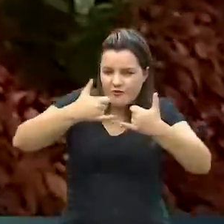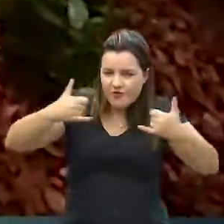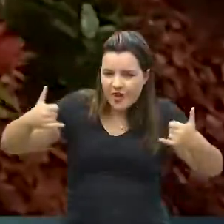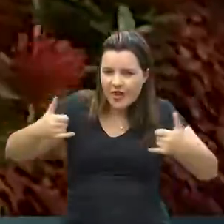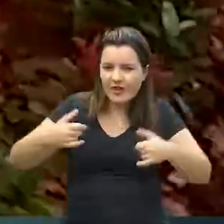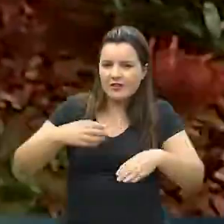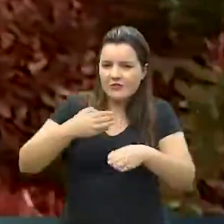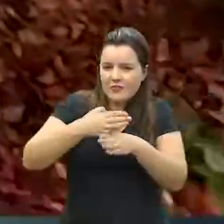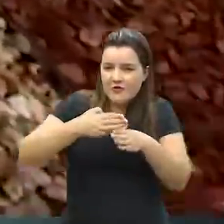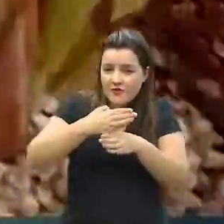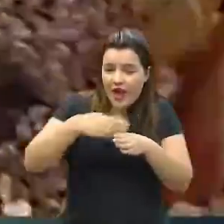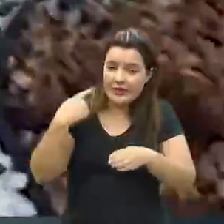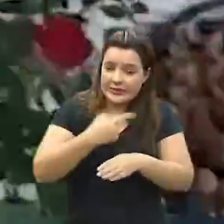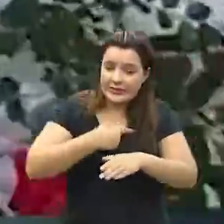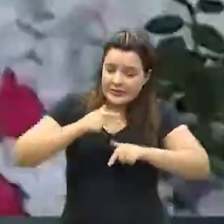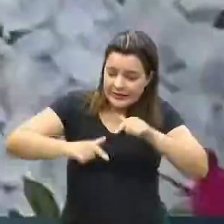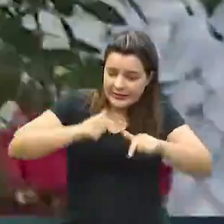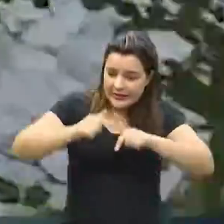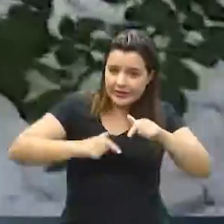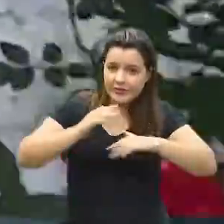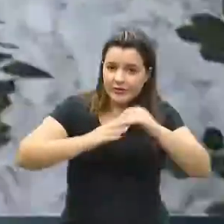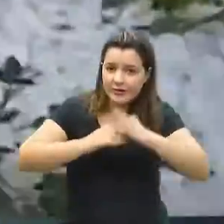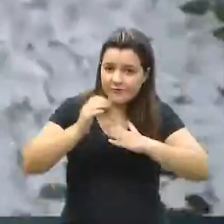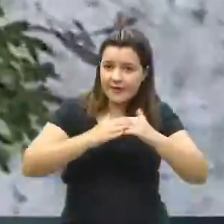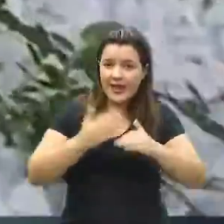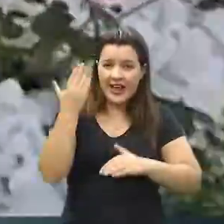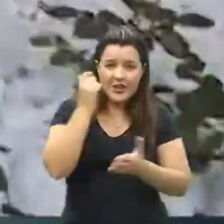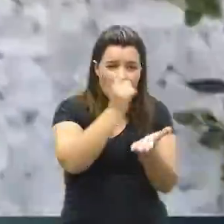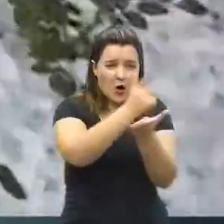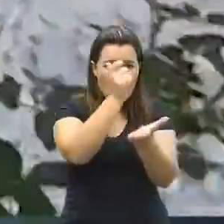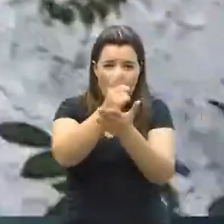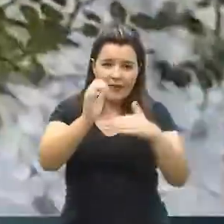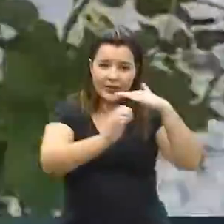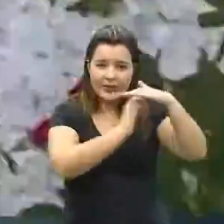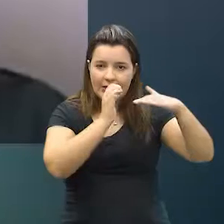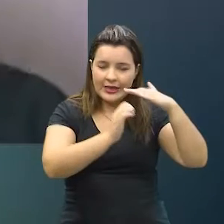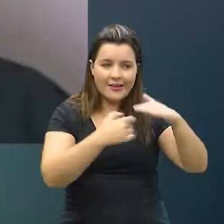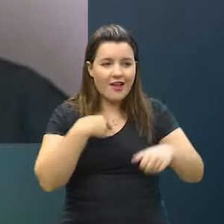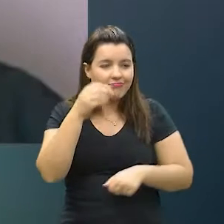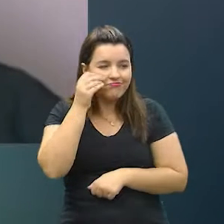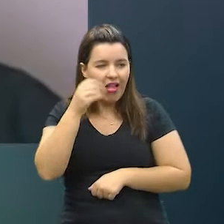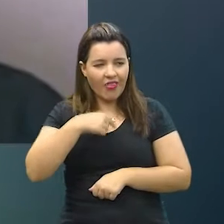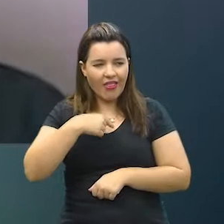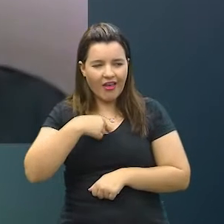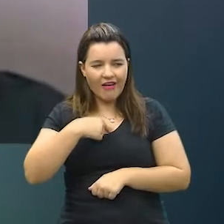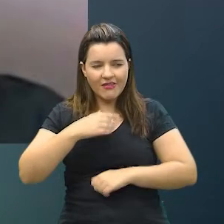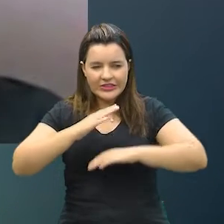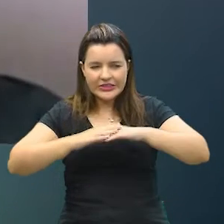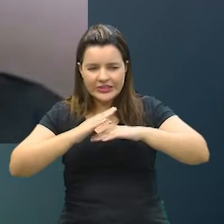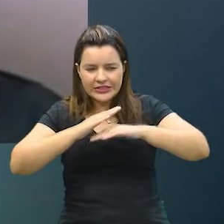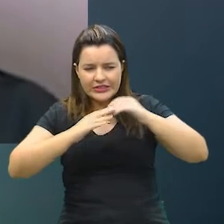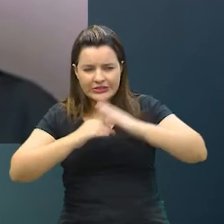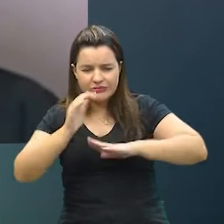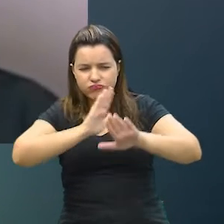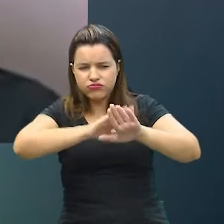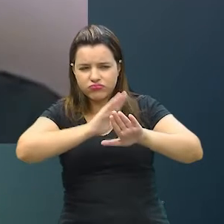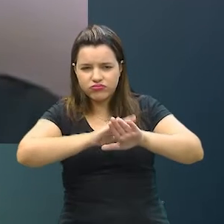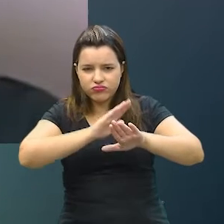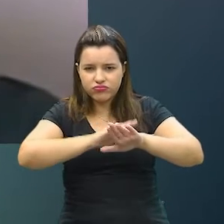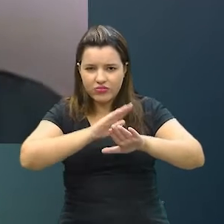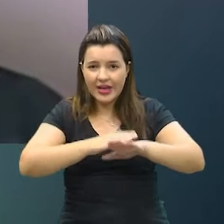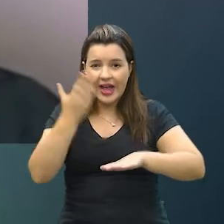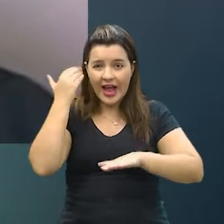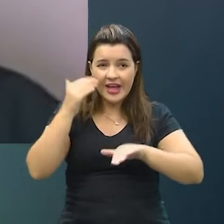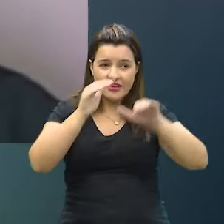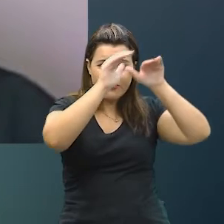trabalho mais manual. Tudo que eu comprava de fornecedores, eu mesmo passei a criar, como, por exemplo, o jardim vertical, eu comprava